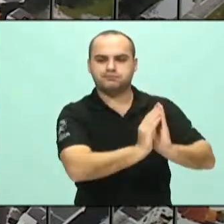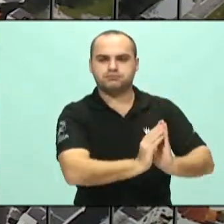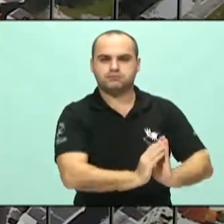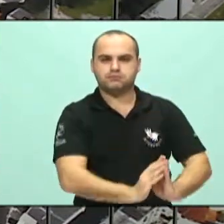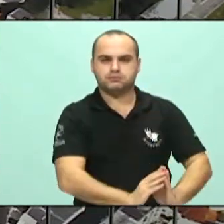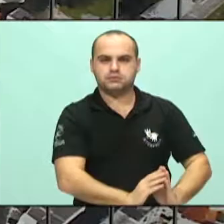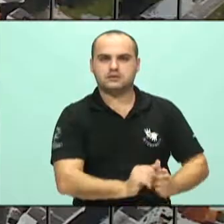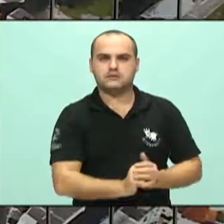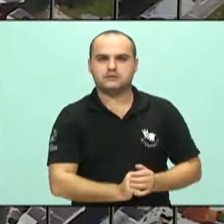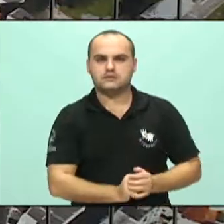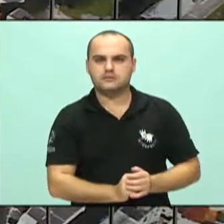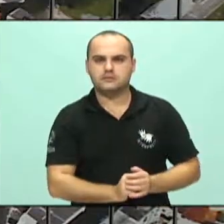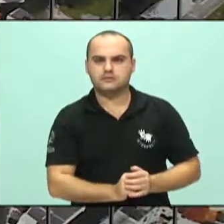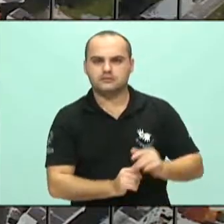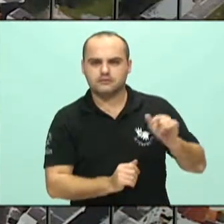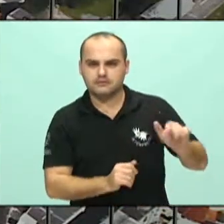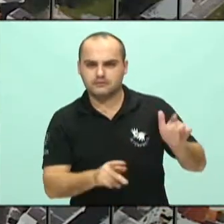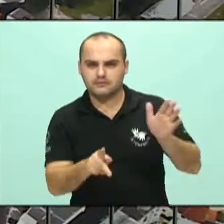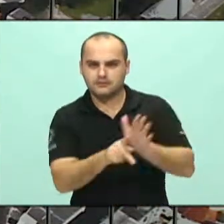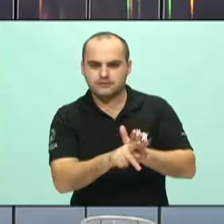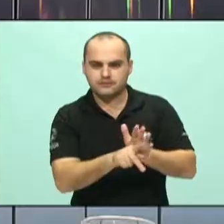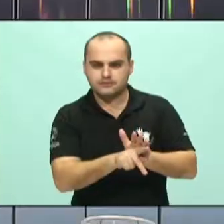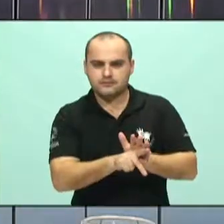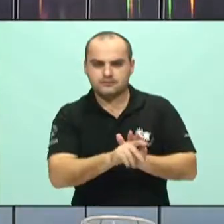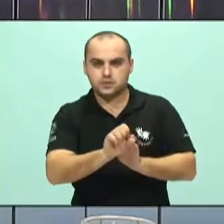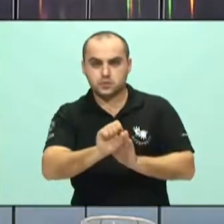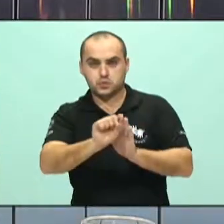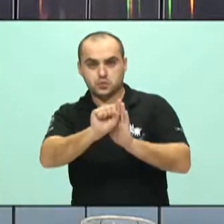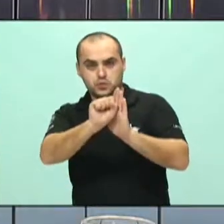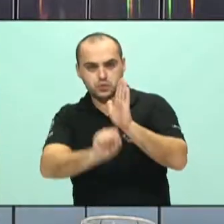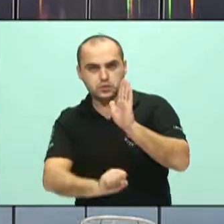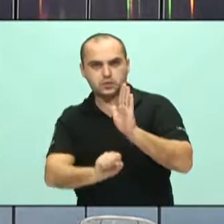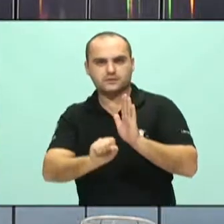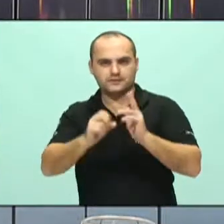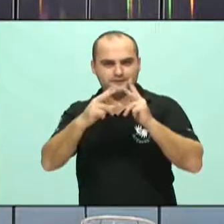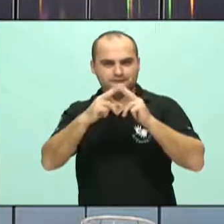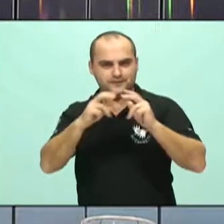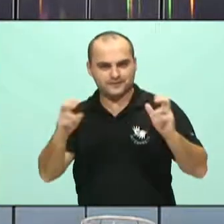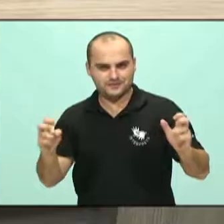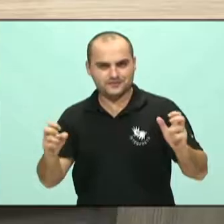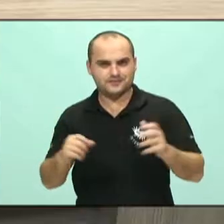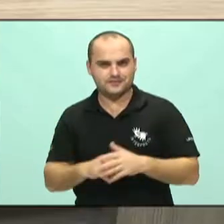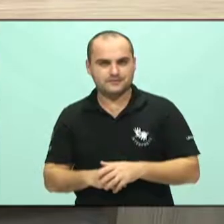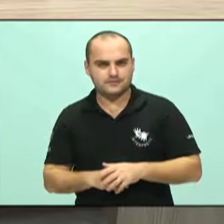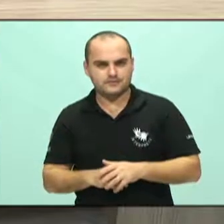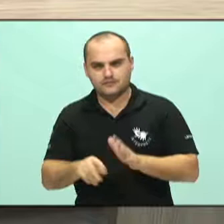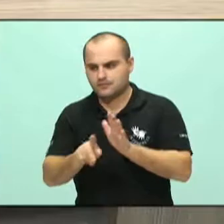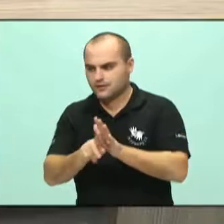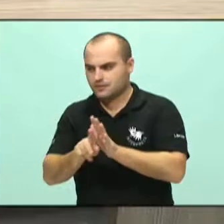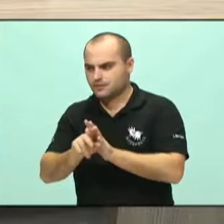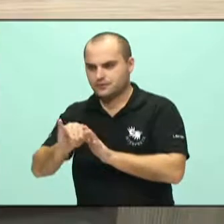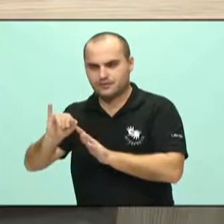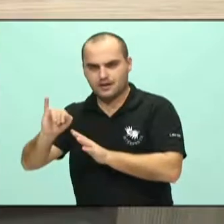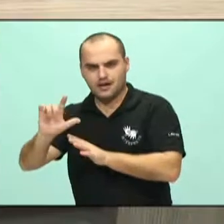região da Bahia Sul de Florianópolis ali, né? Entre a ilha e o